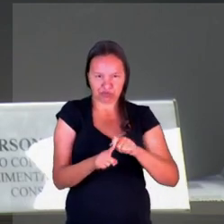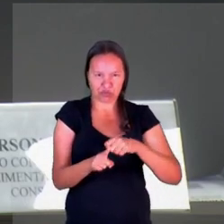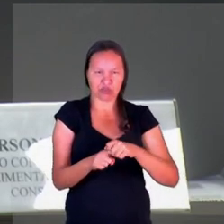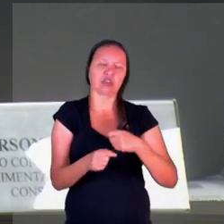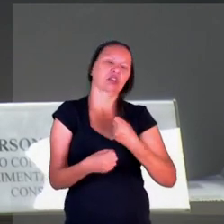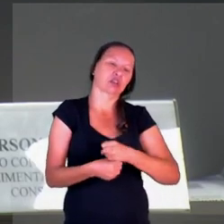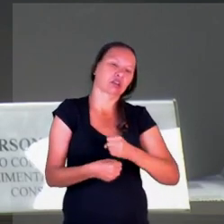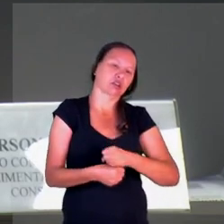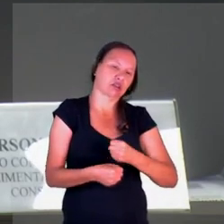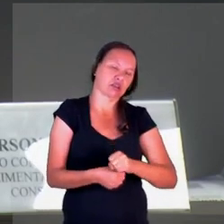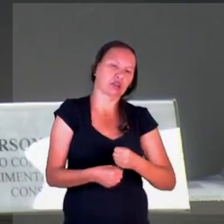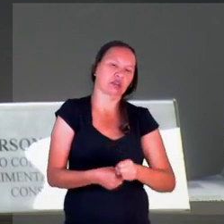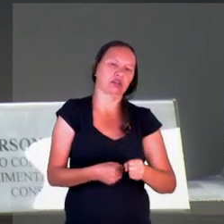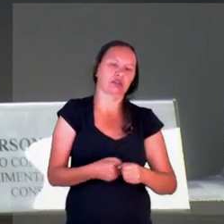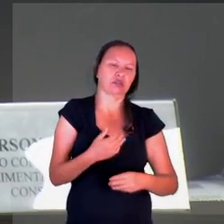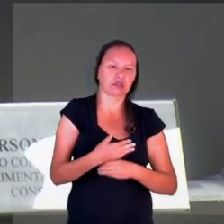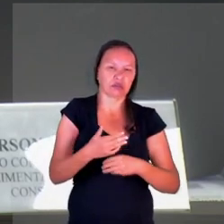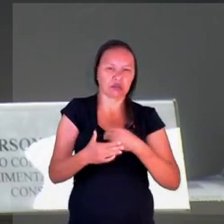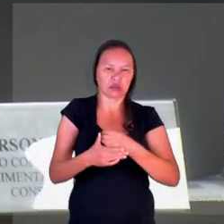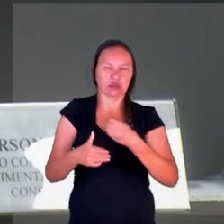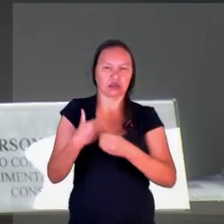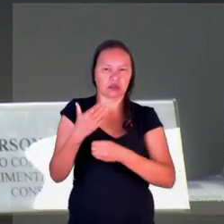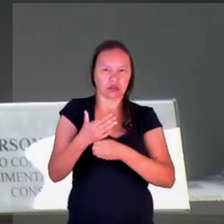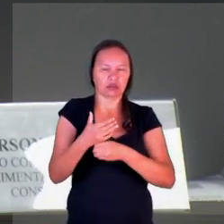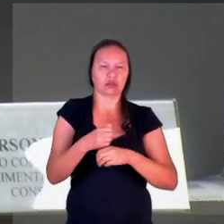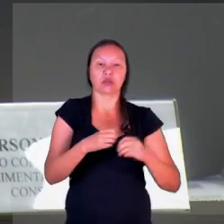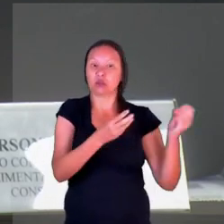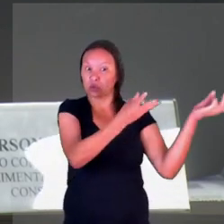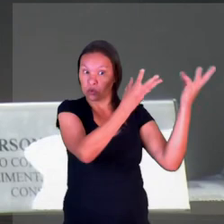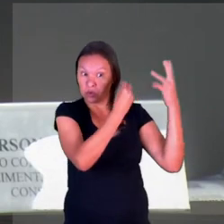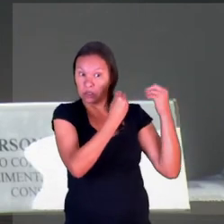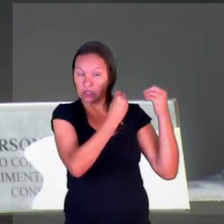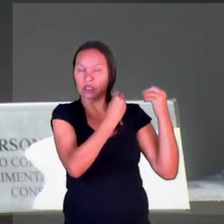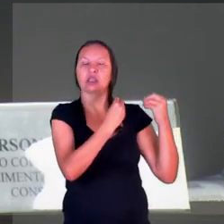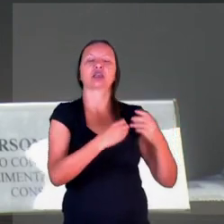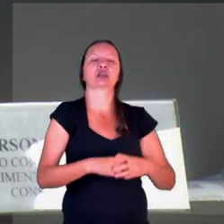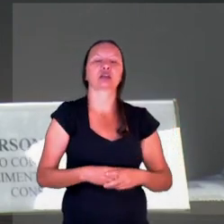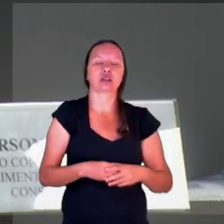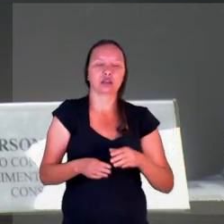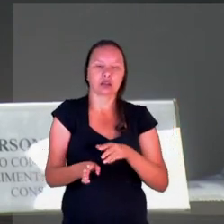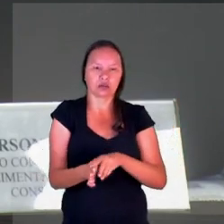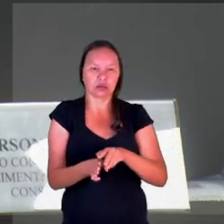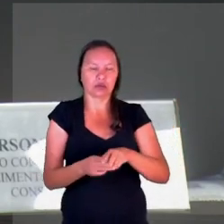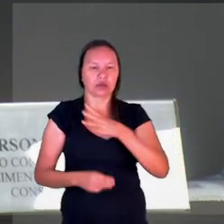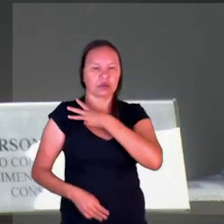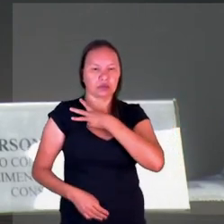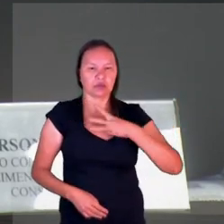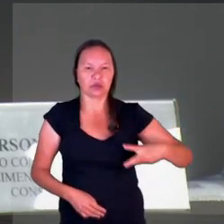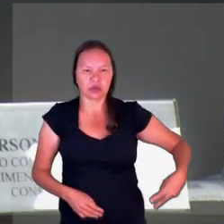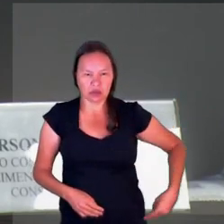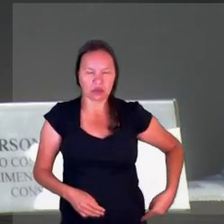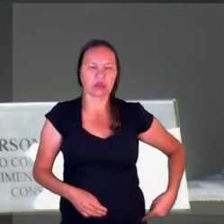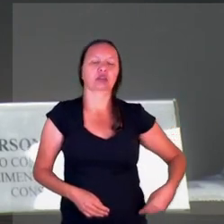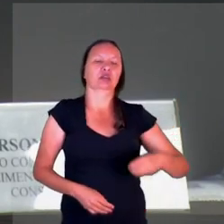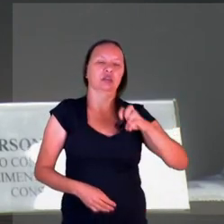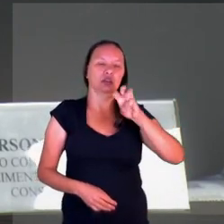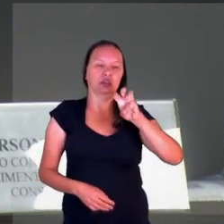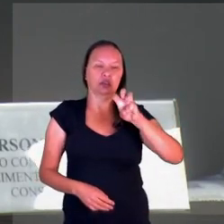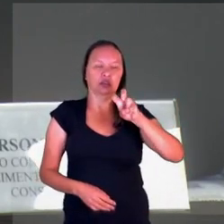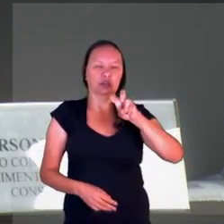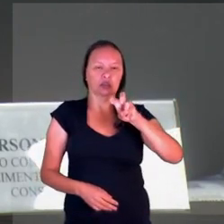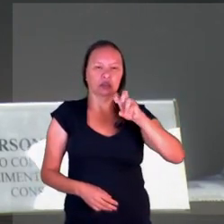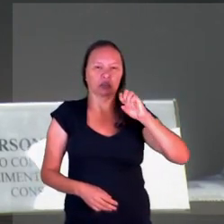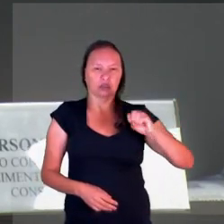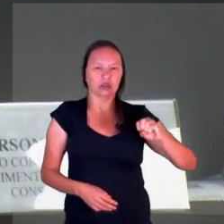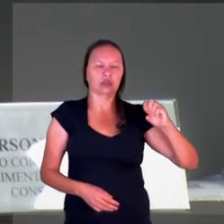e foi reestruturado graças à ação do coné também do ministério para 500 milhões mesmo